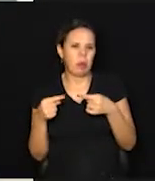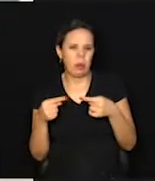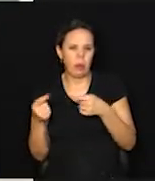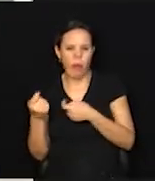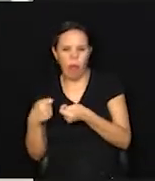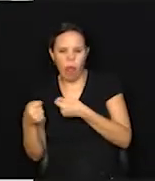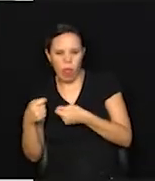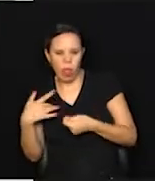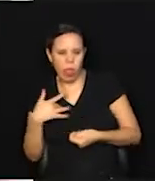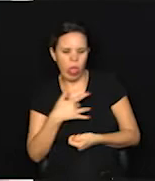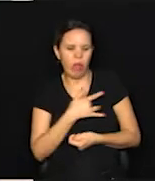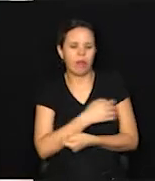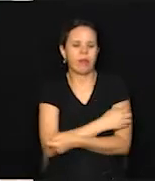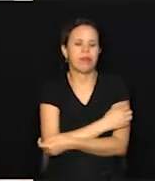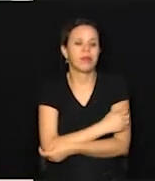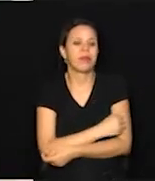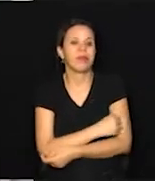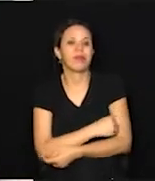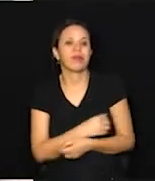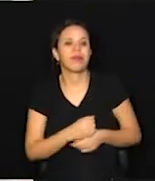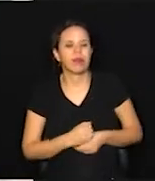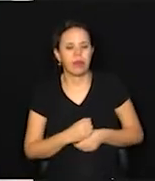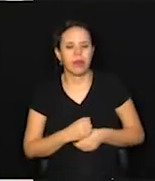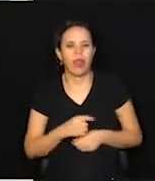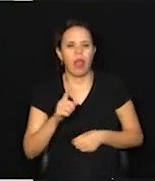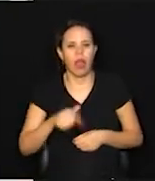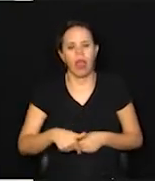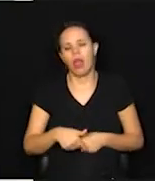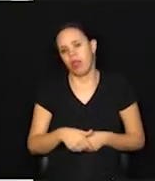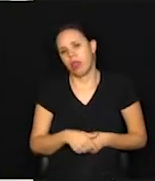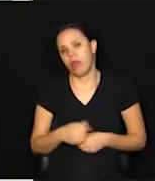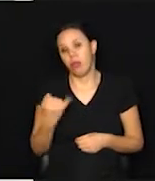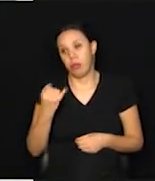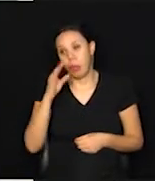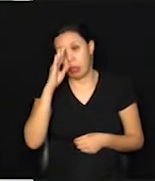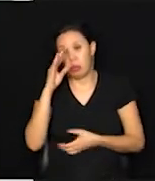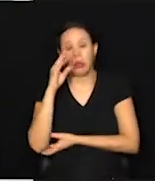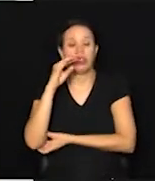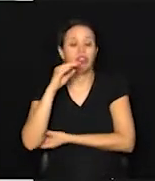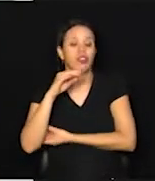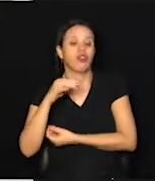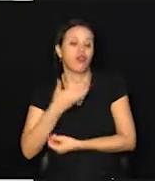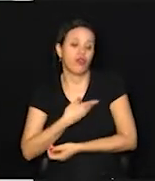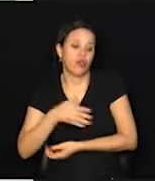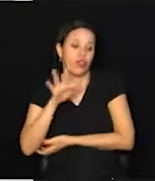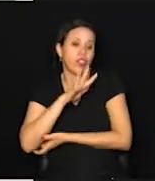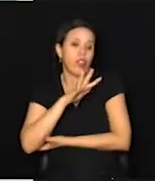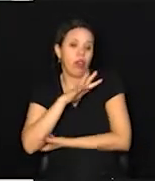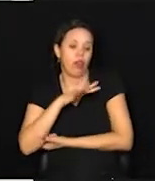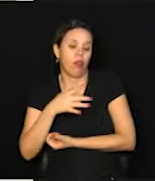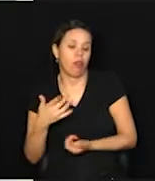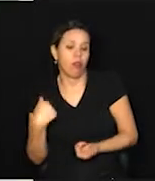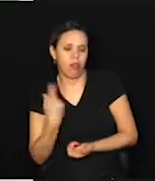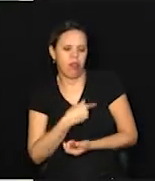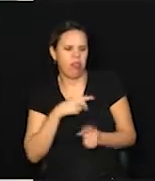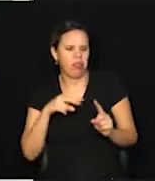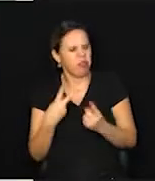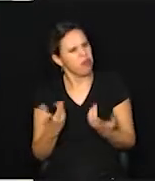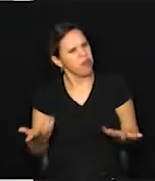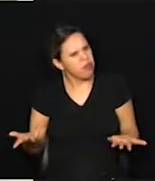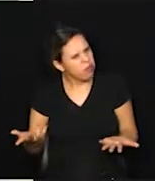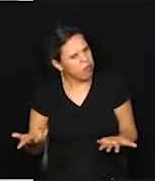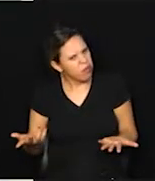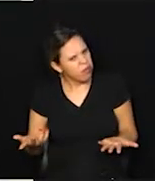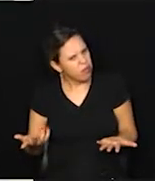e saúde, que foi carro-chefe da estratégia do governo federal, foi uma perspectiva que nos levou para uma